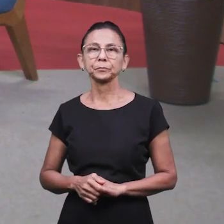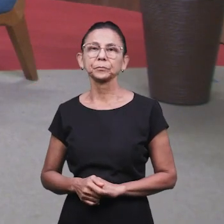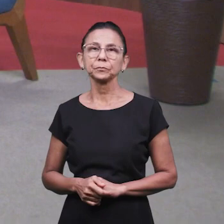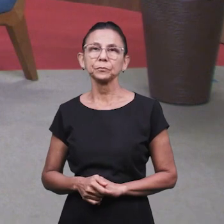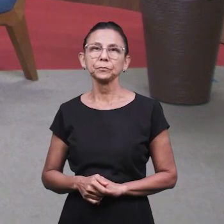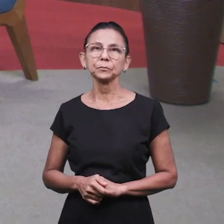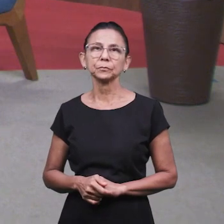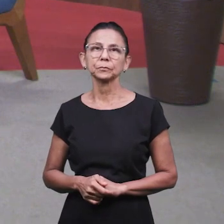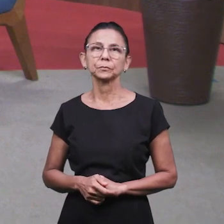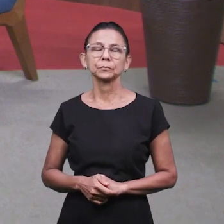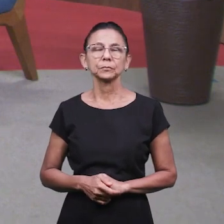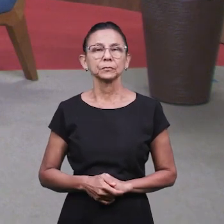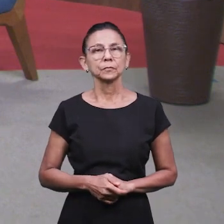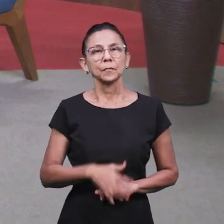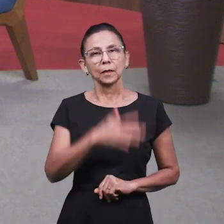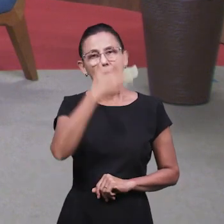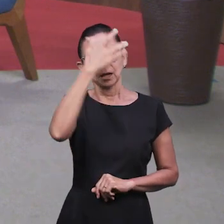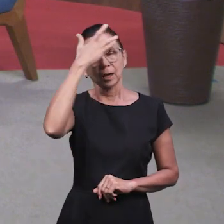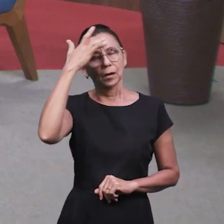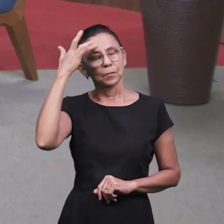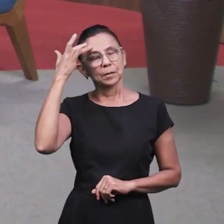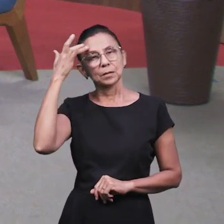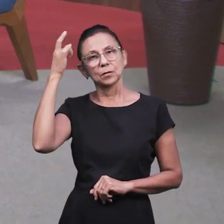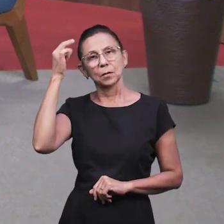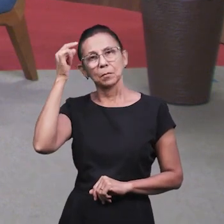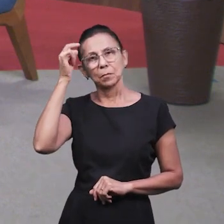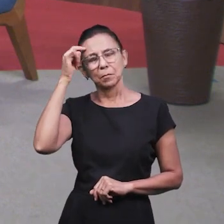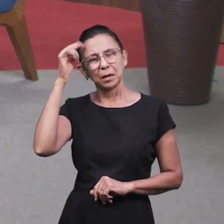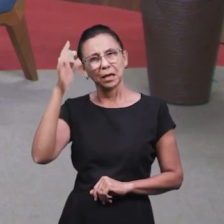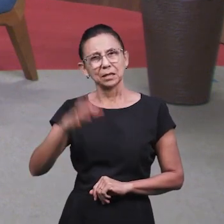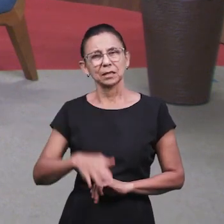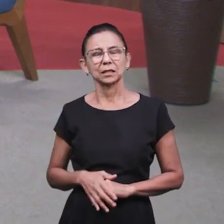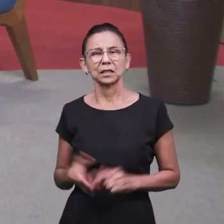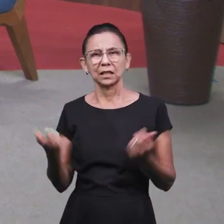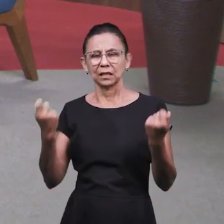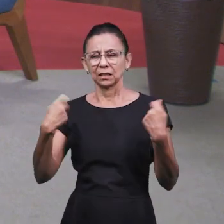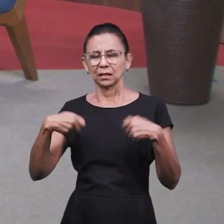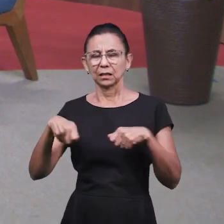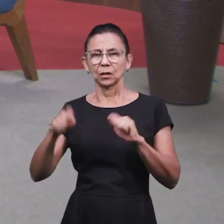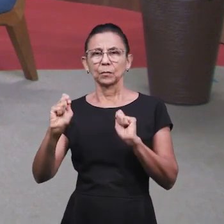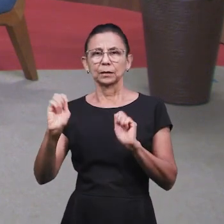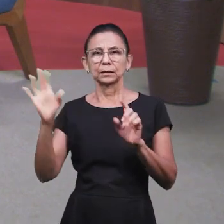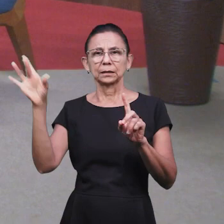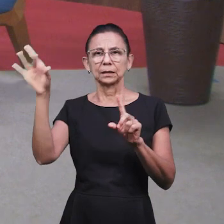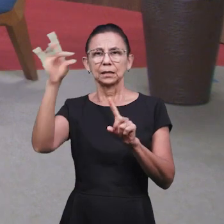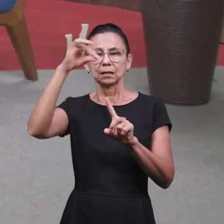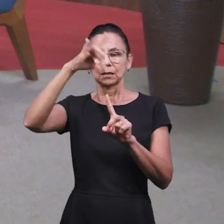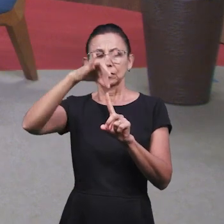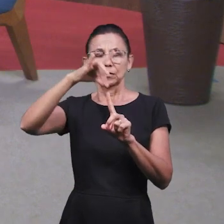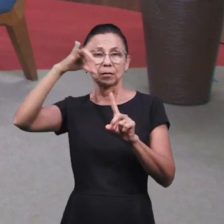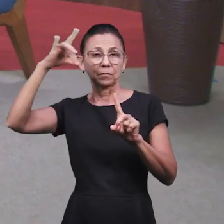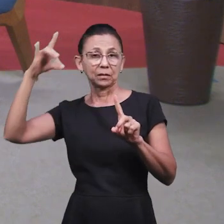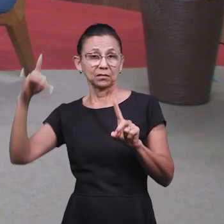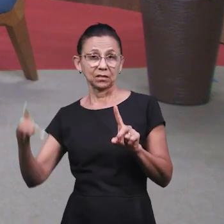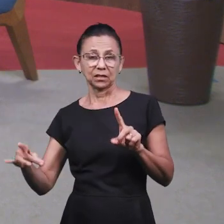pensa, Josias, que pode sobreviver e viver sem a presença, sem a